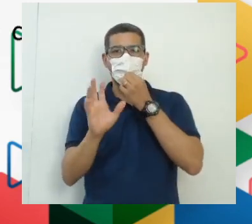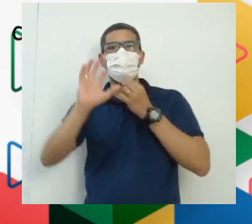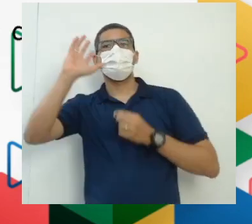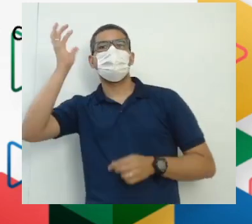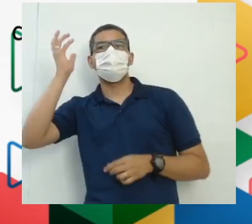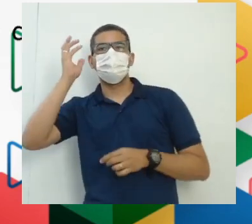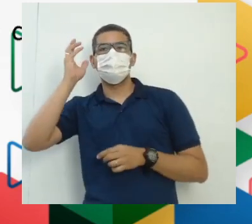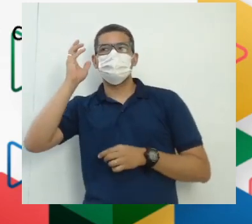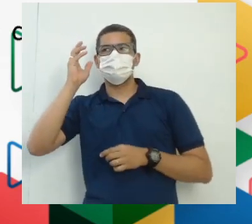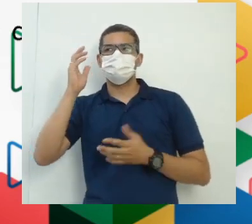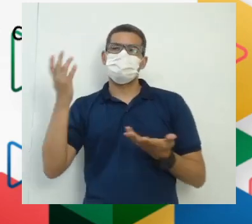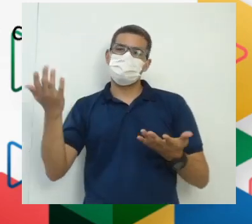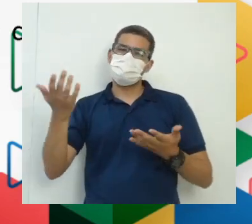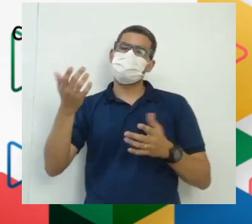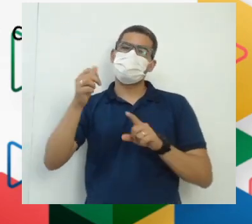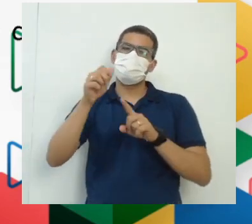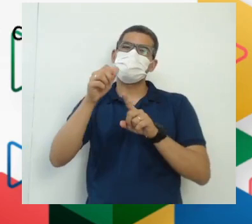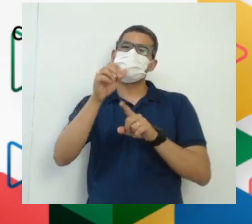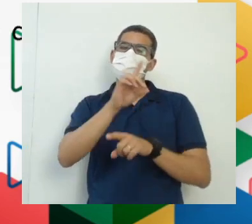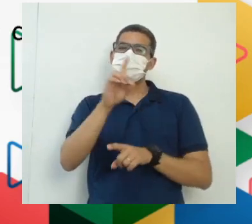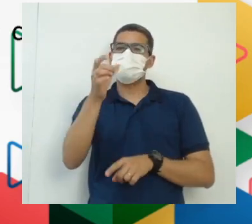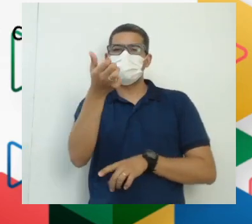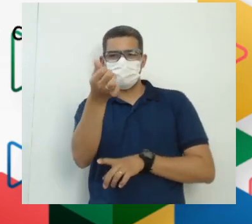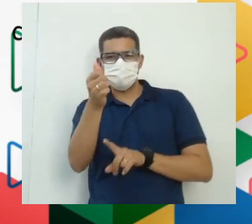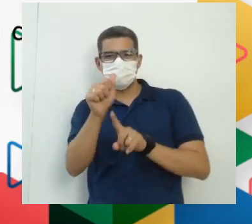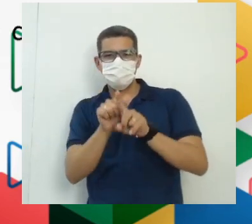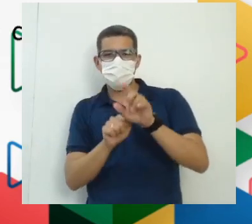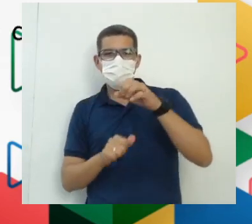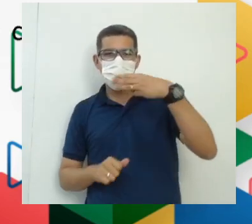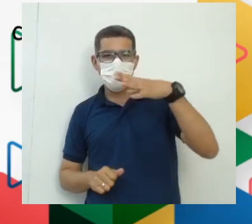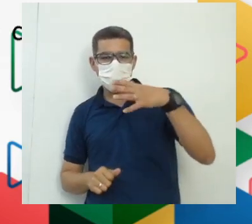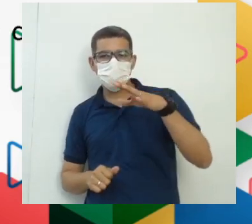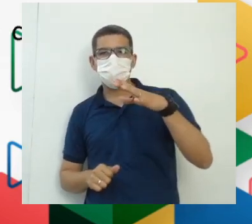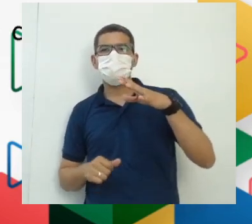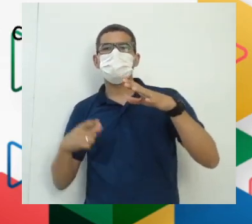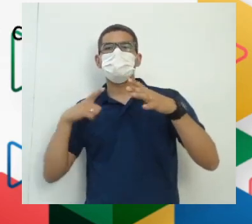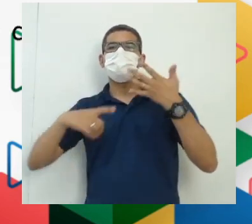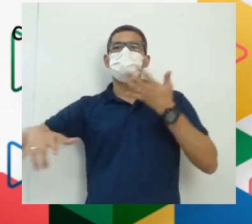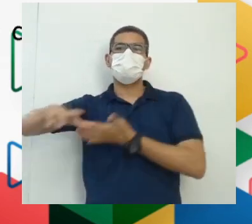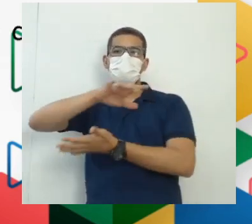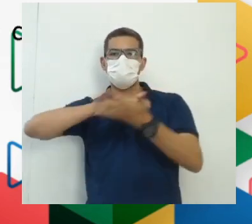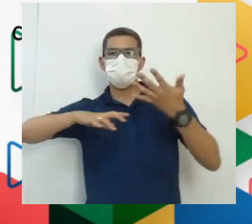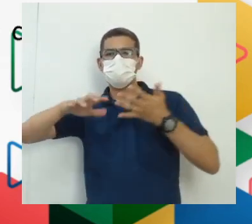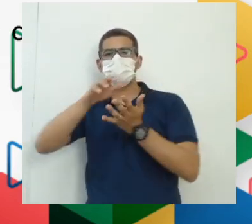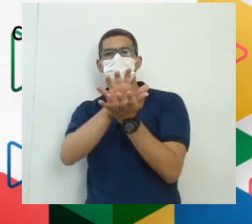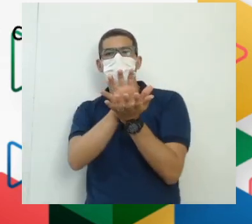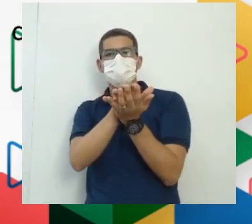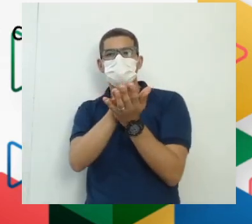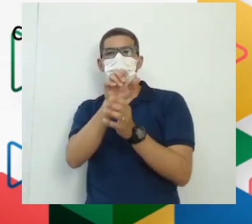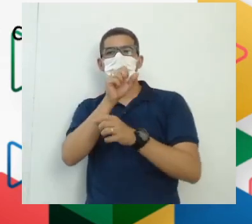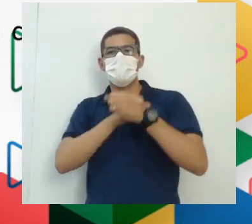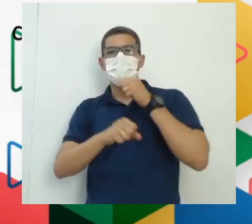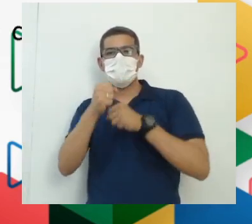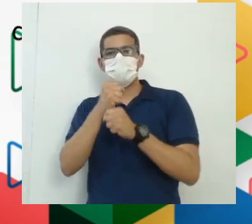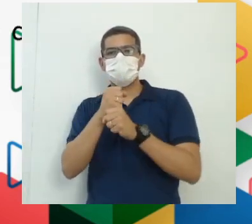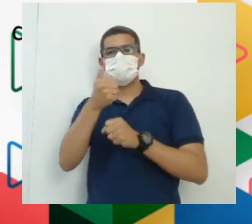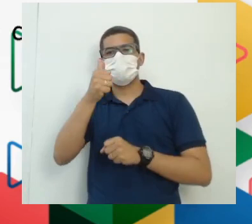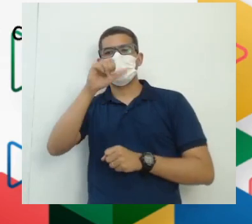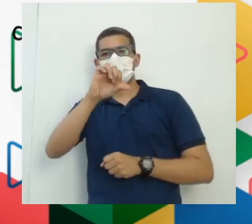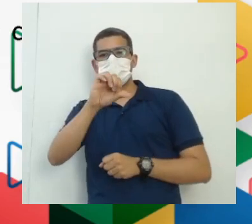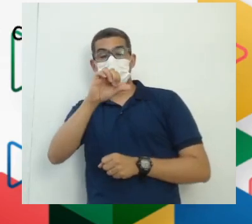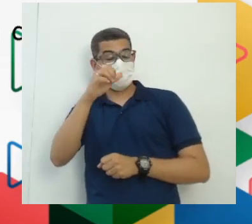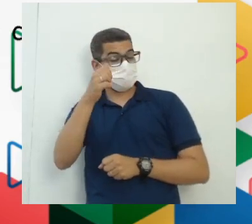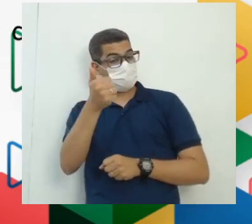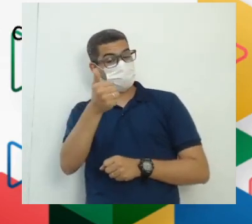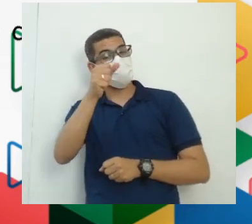Deus. Nosso 6 de março está aí como referência à nossa Revolução Pernambucana de 1817.